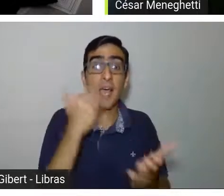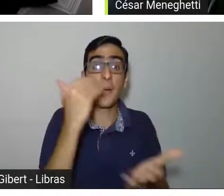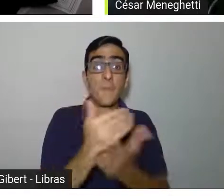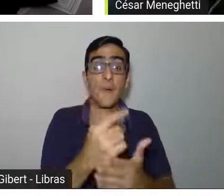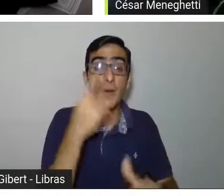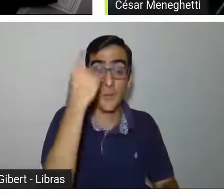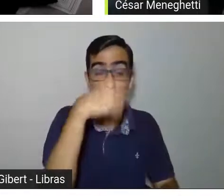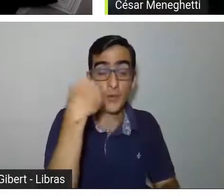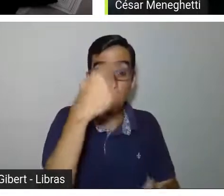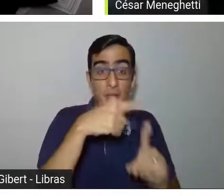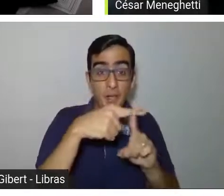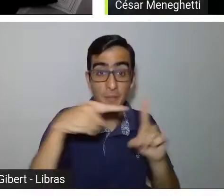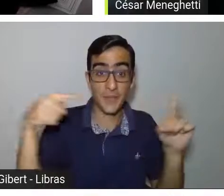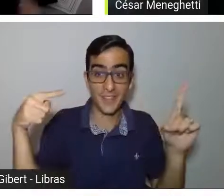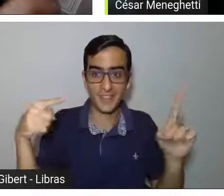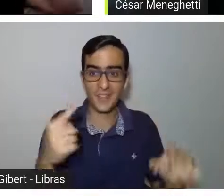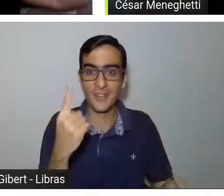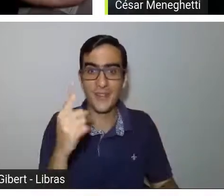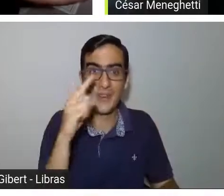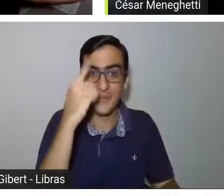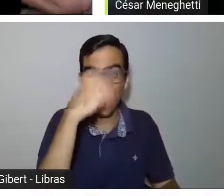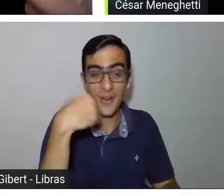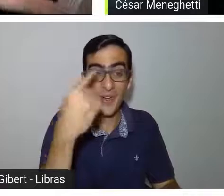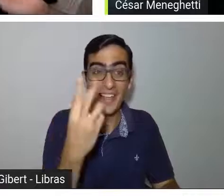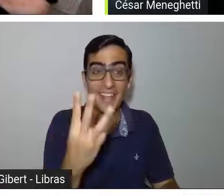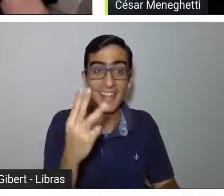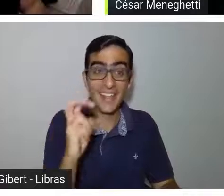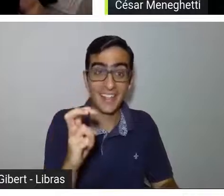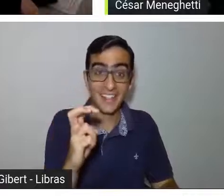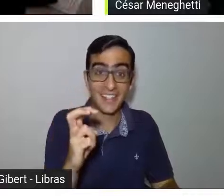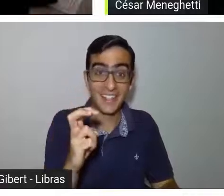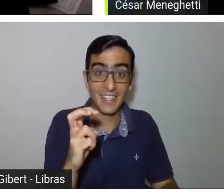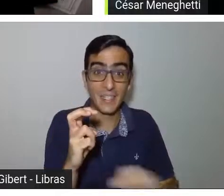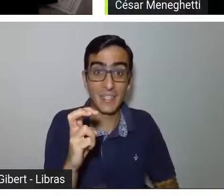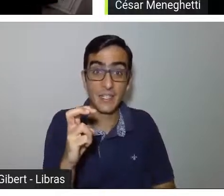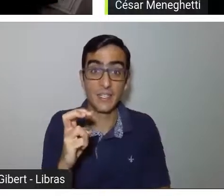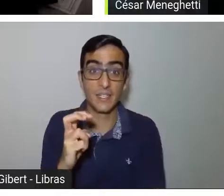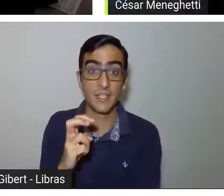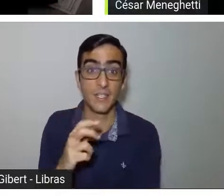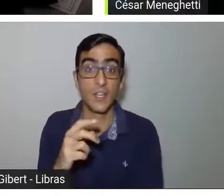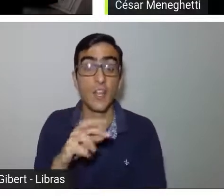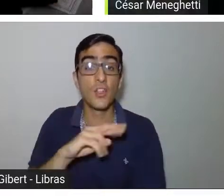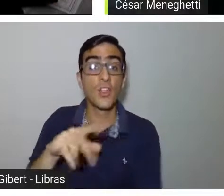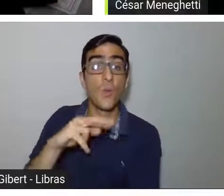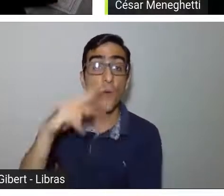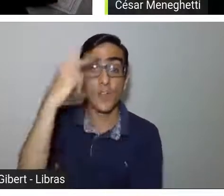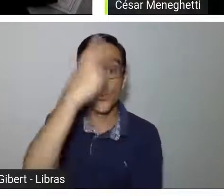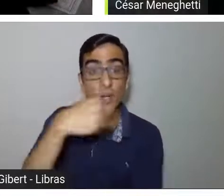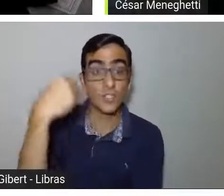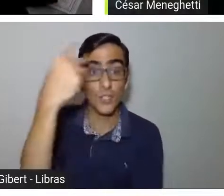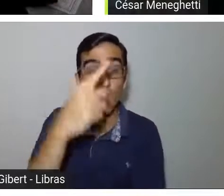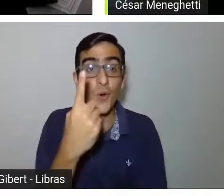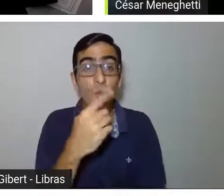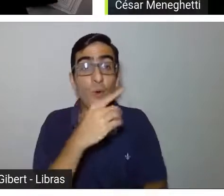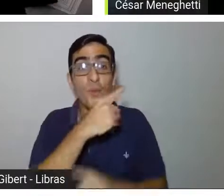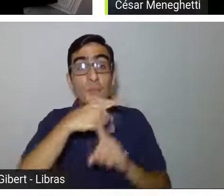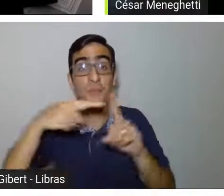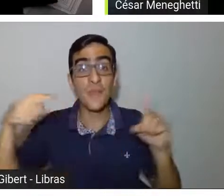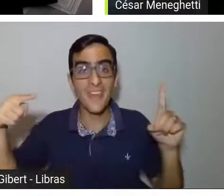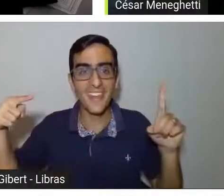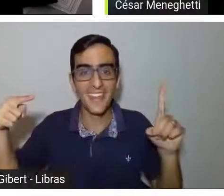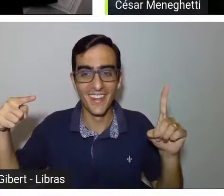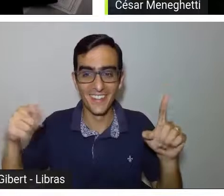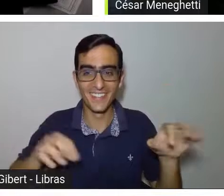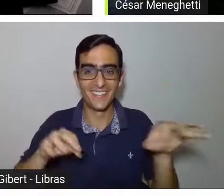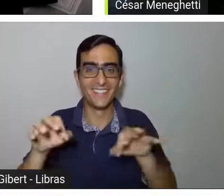Já passou. A gente já está com 1h35. Então, eu vou. Não era 2 horas? Era... Não, 1h30. A